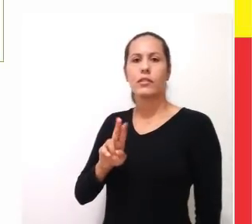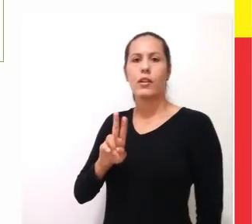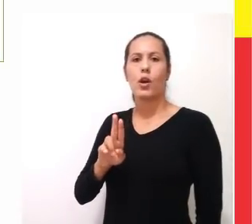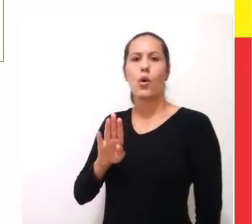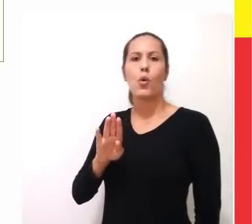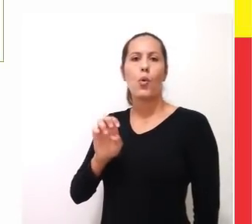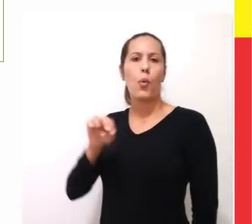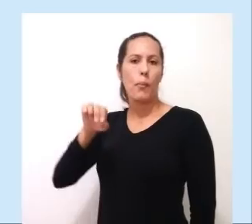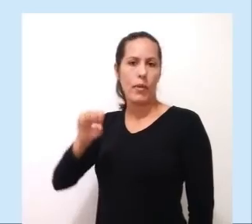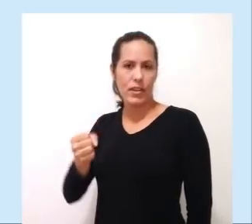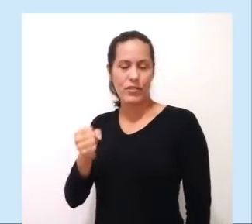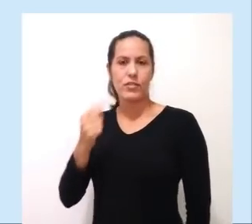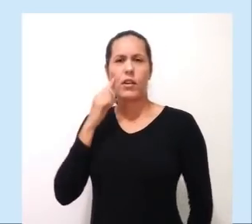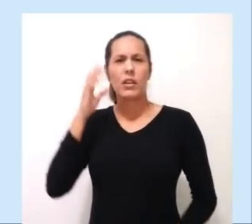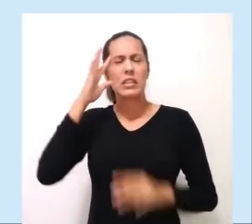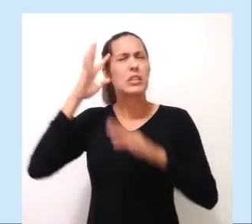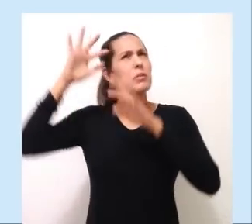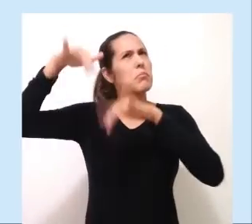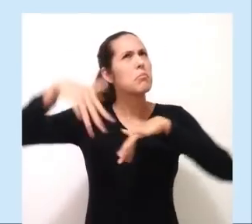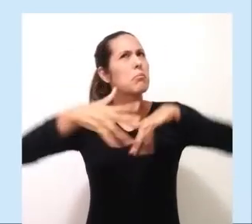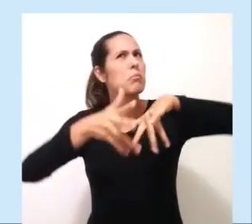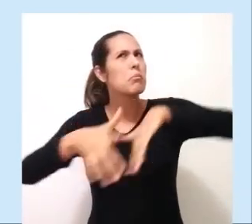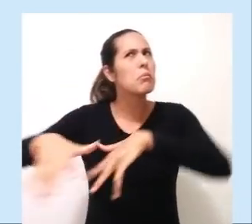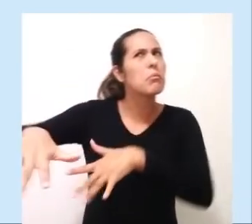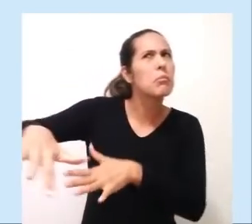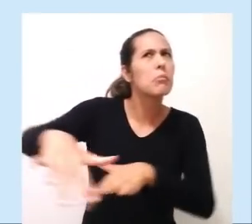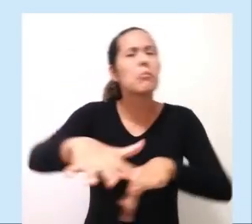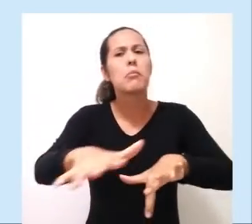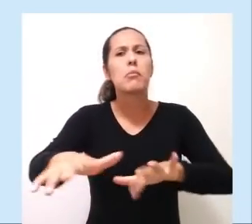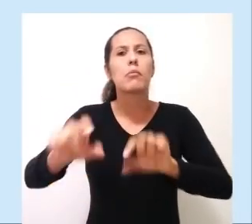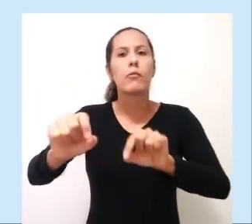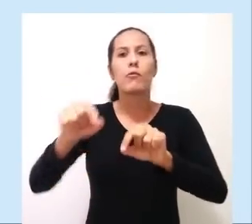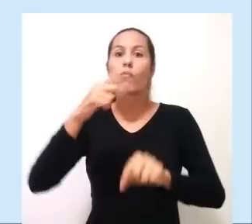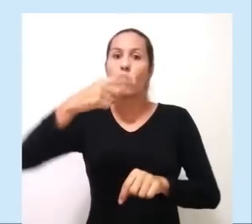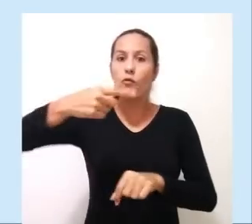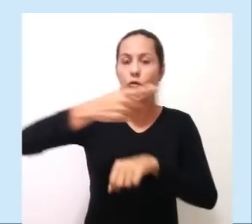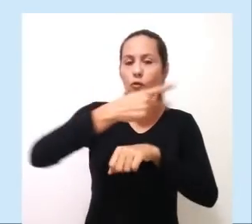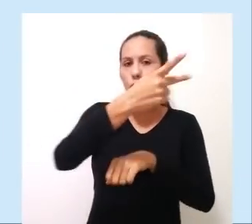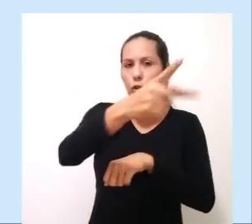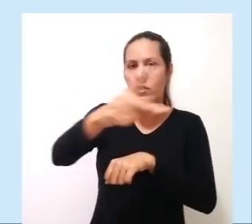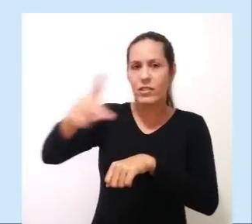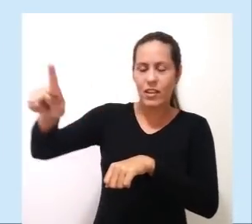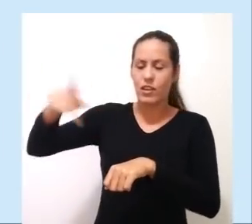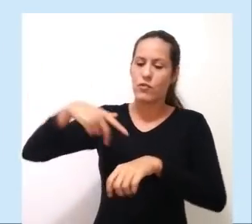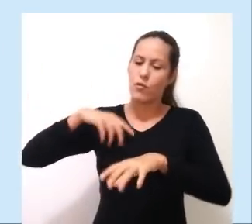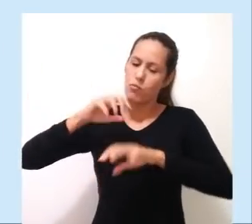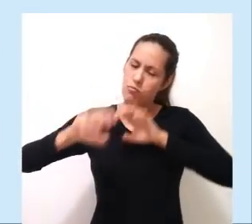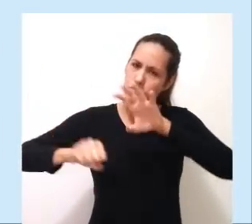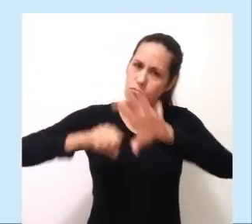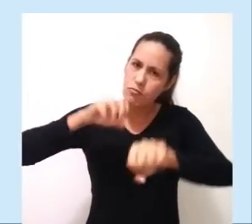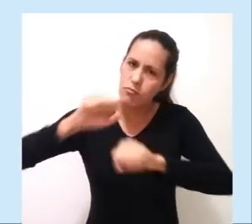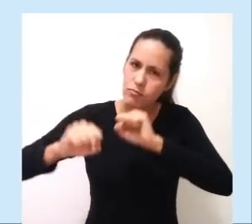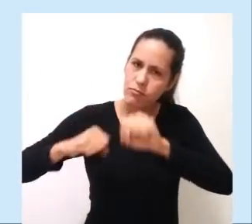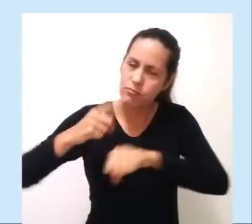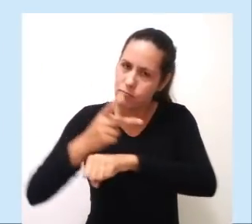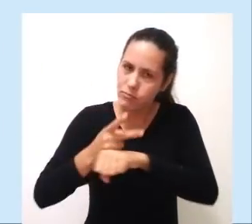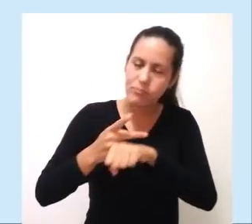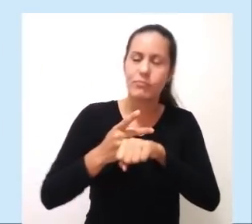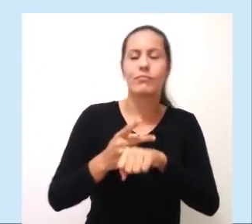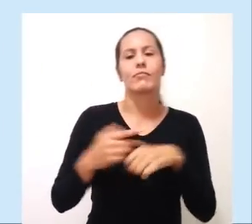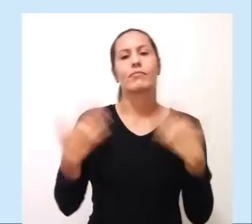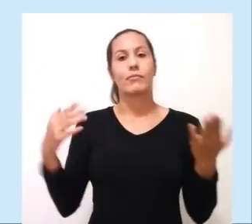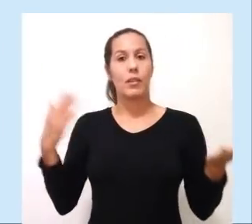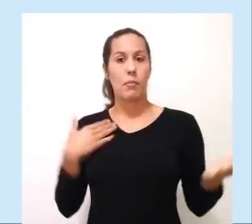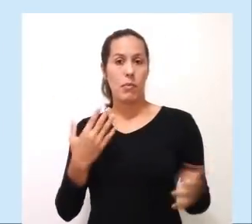Rubem Alves. Veja só esse mar desconhecido, vocês vão desbravar. Então hoje a minha proposta,